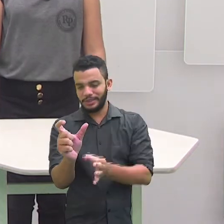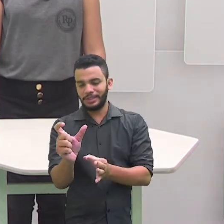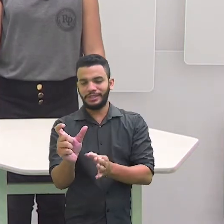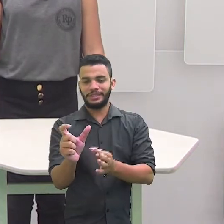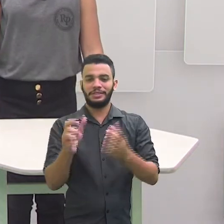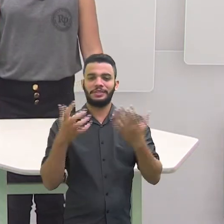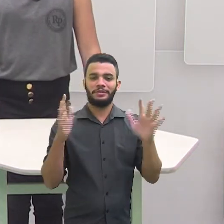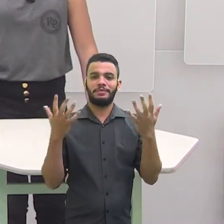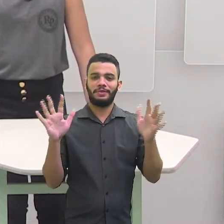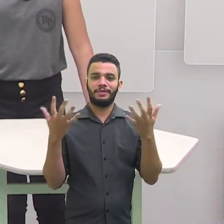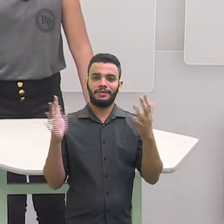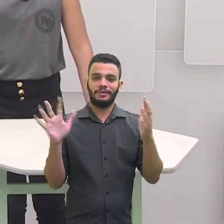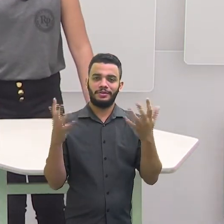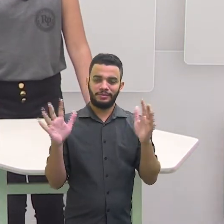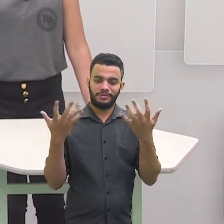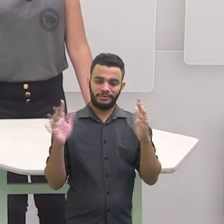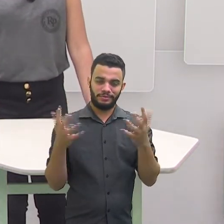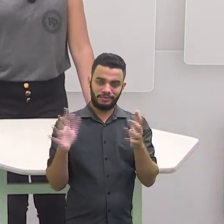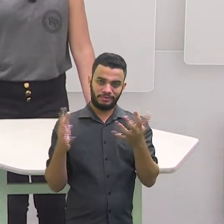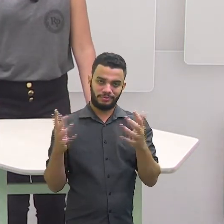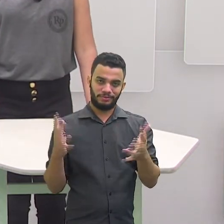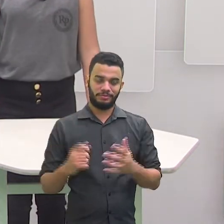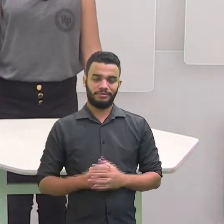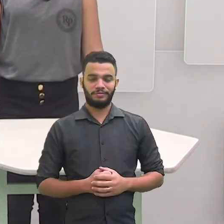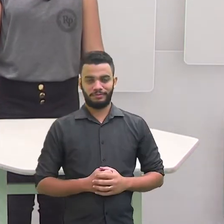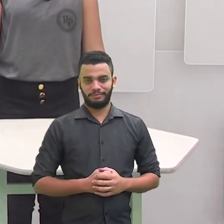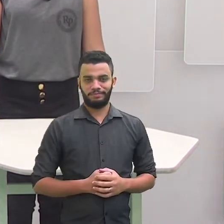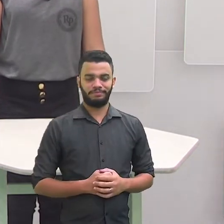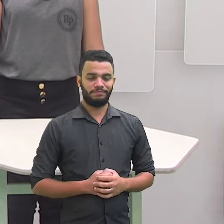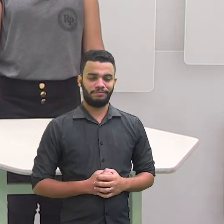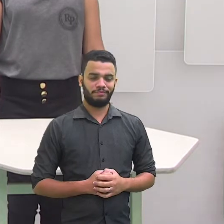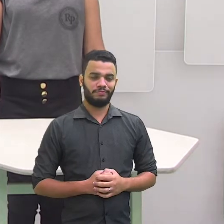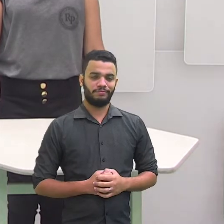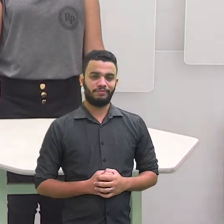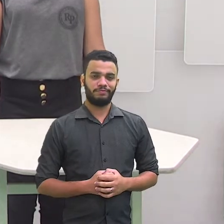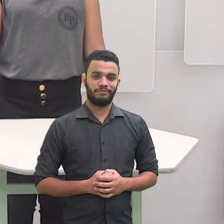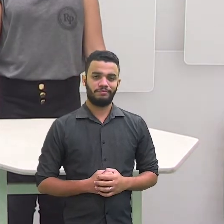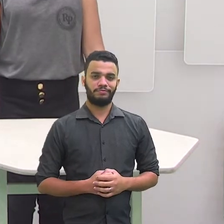correta, Nicole. É isso aí, meus parabéns.